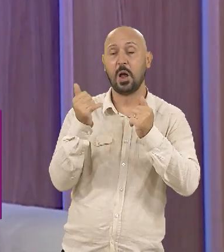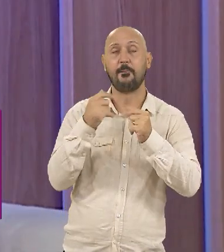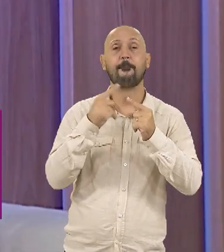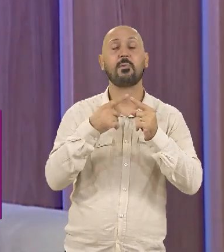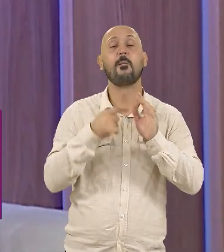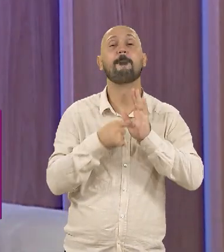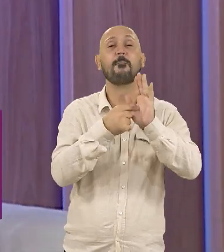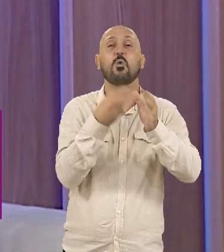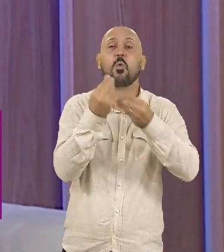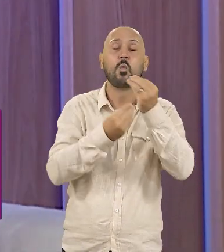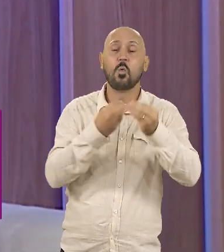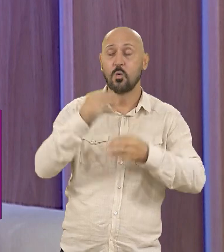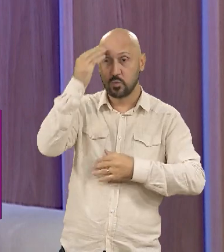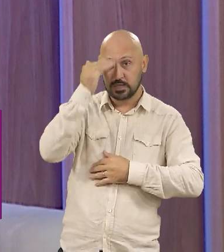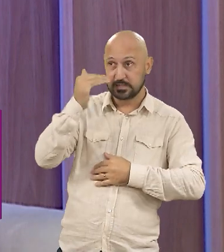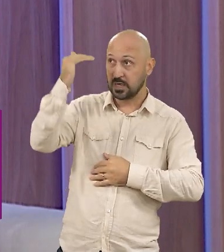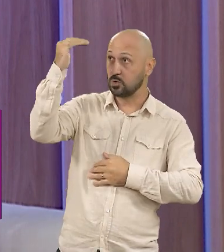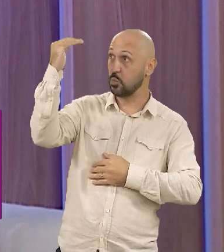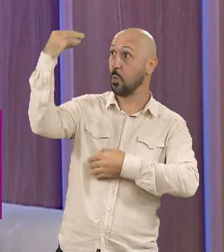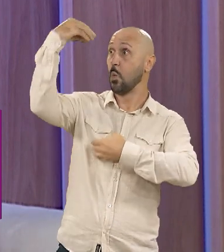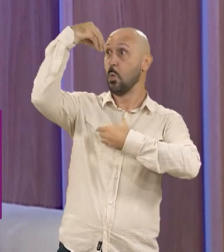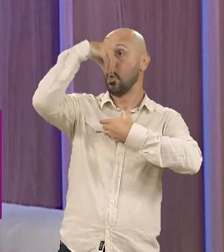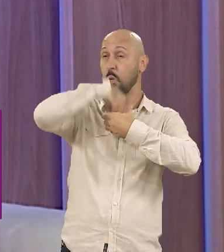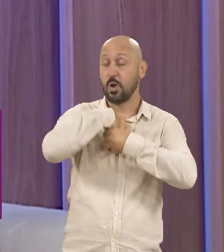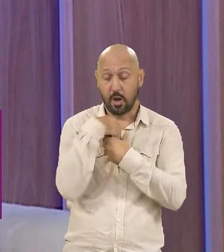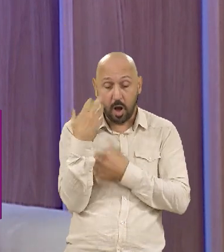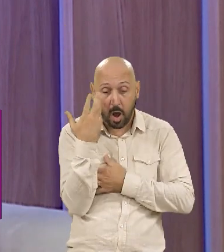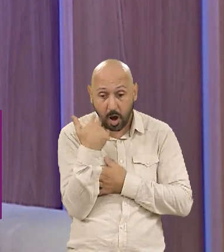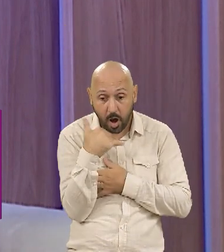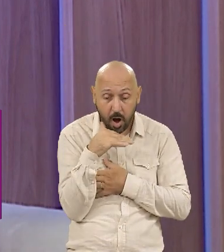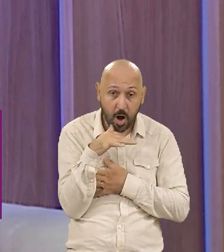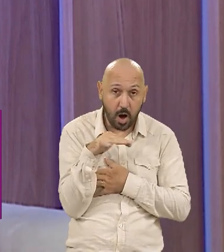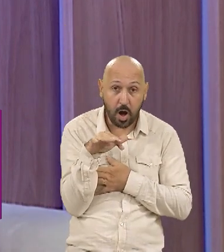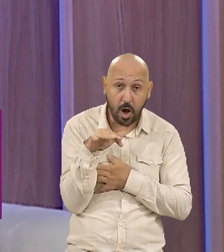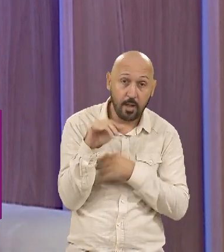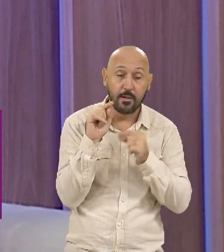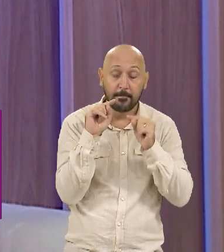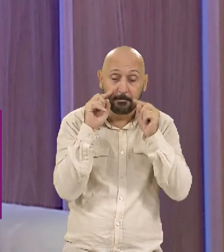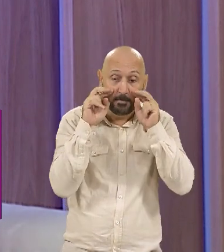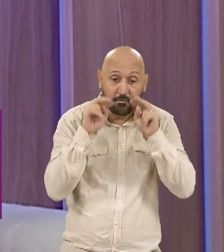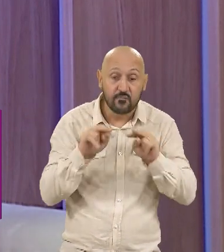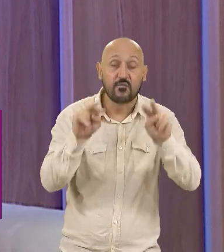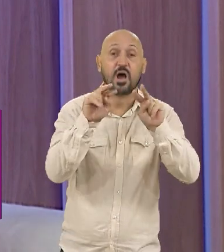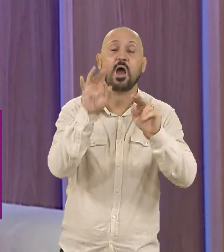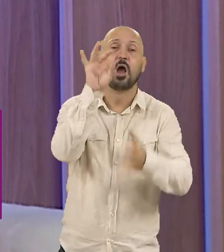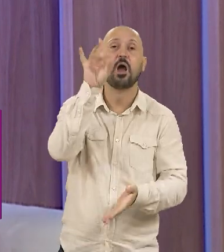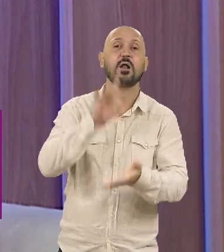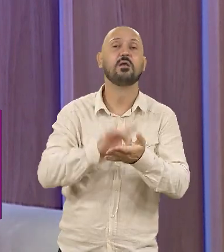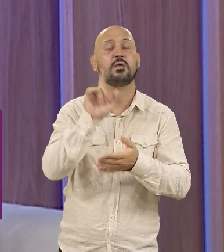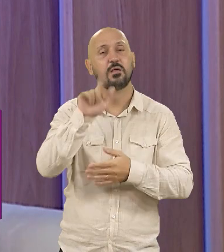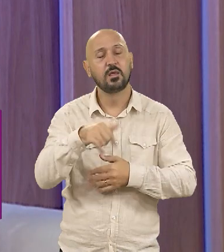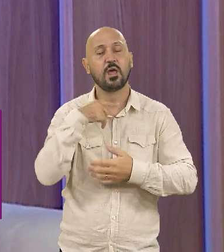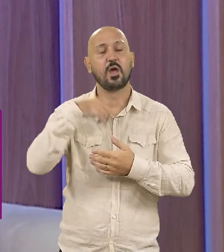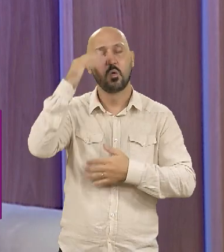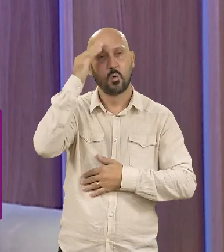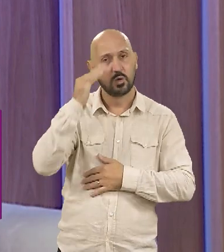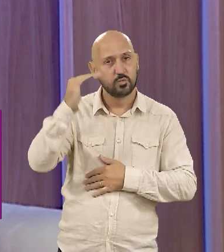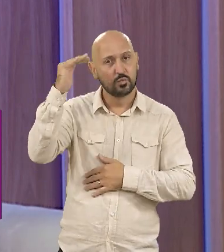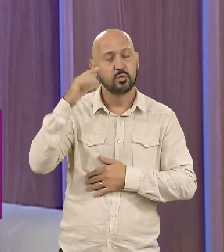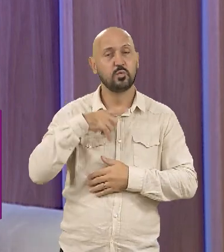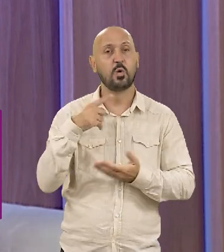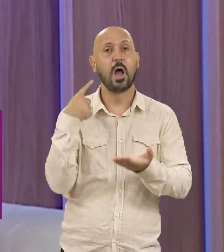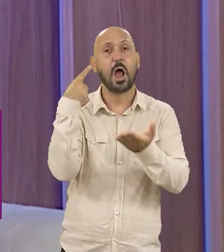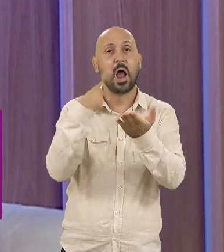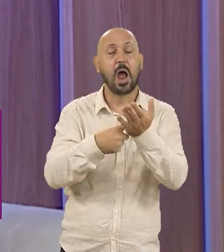a infantilização desse adulto, né, a dificuldade dele vir para essa realidade do que é ser um adulto, de